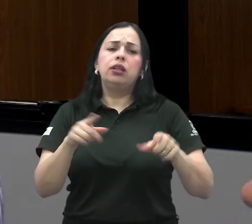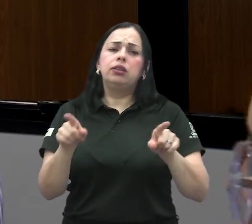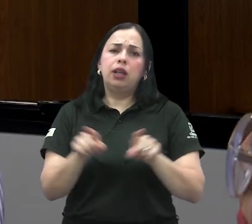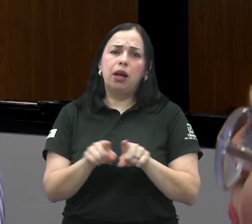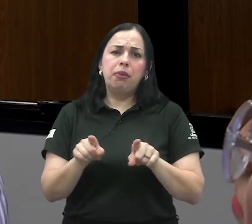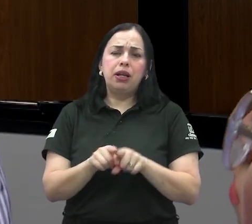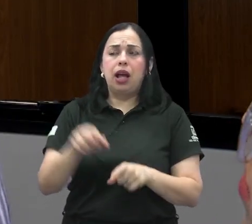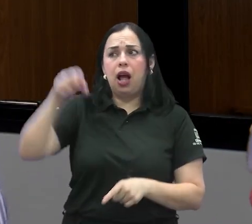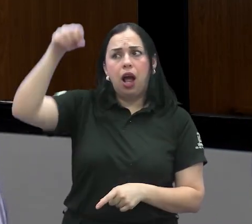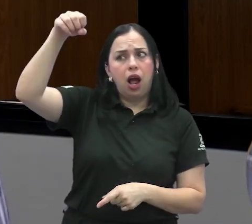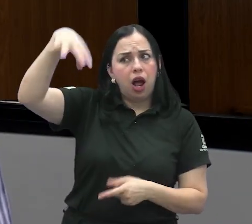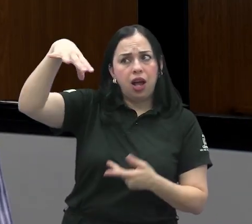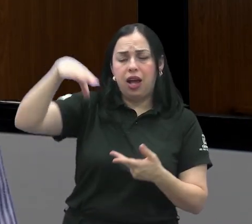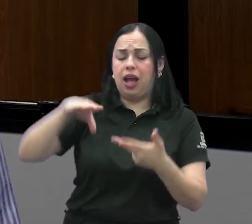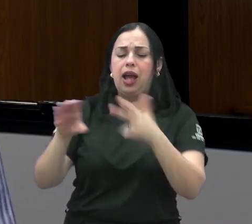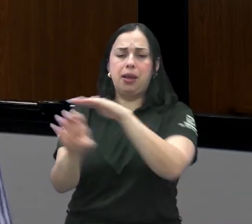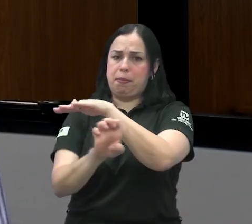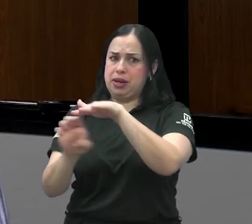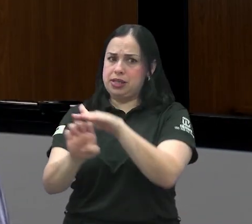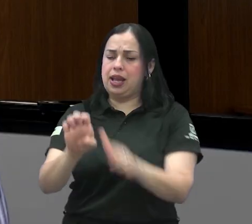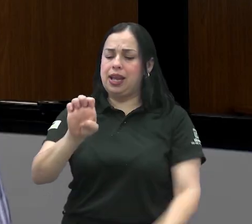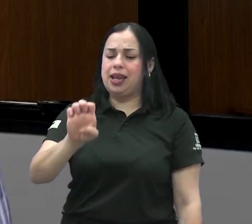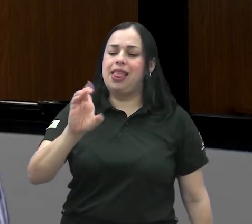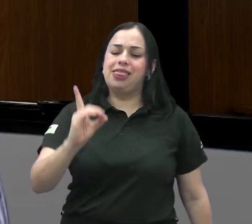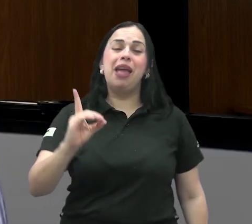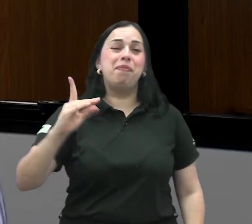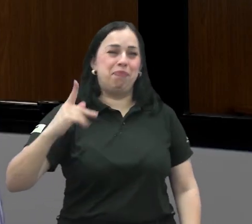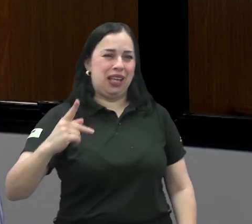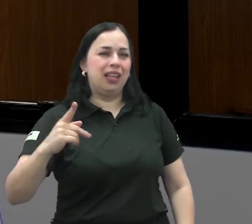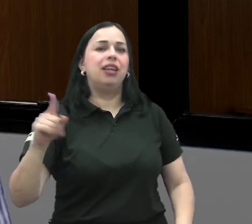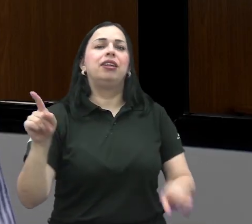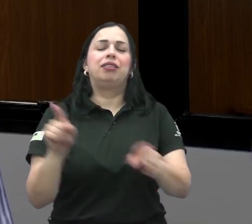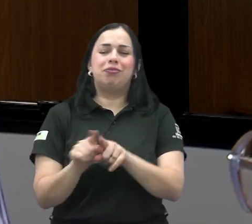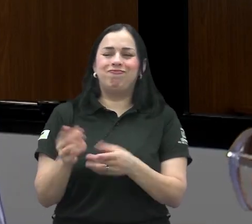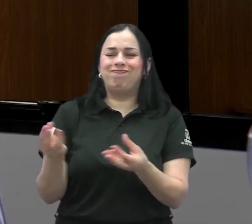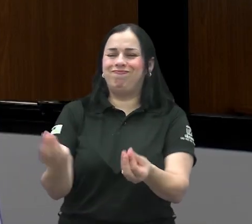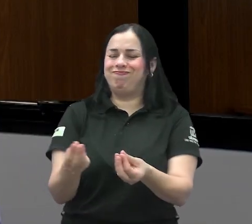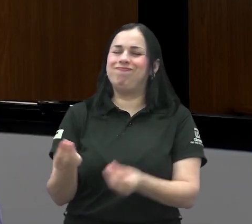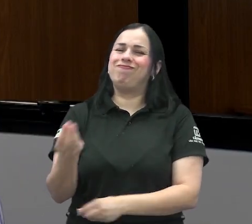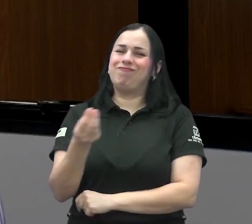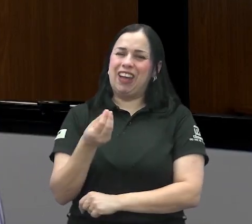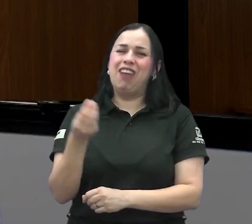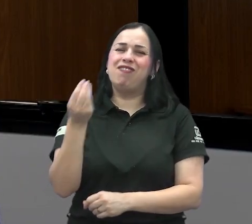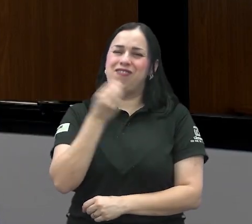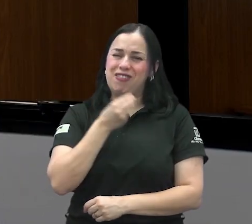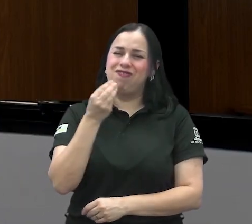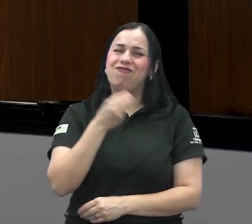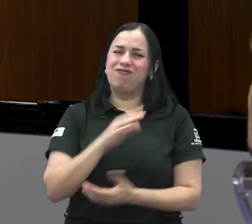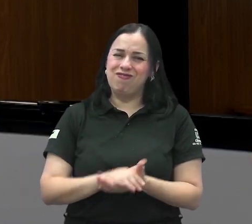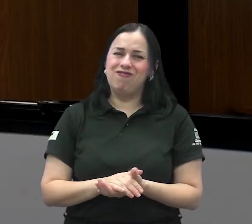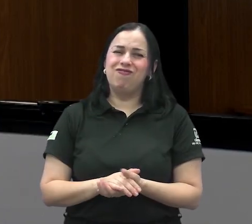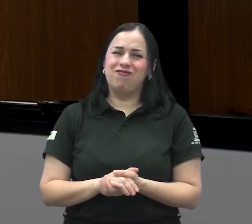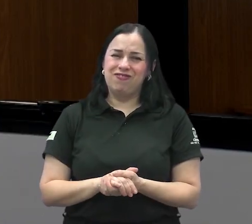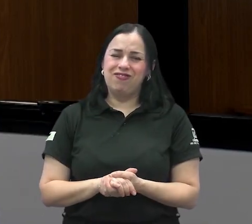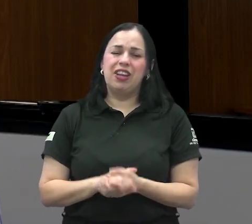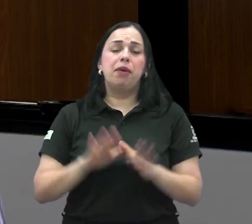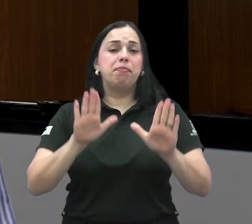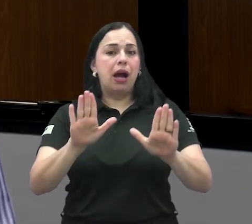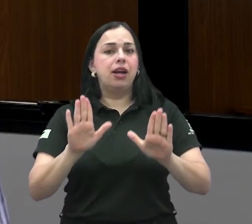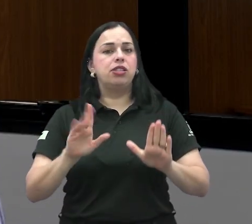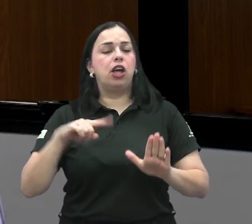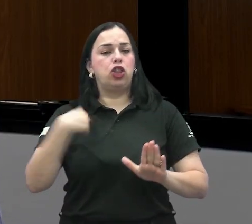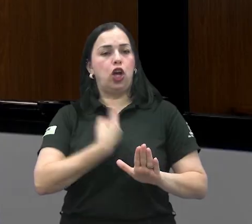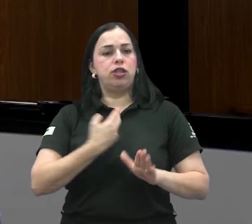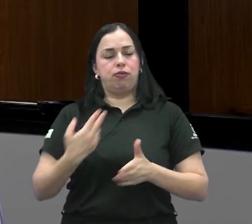de qualidade, tá? E a energia, a EDP também tem os seus pontos que, de fato, deixa muito a desejar, tá?